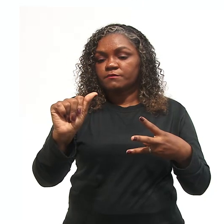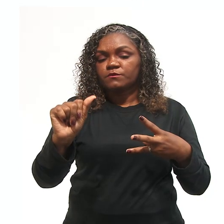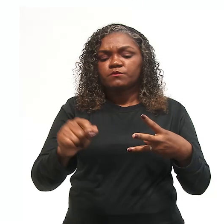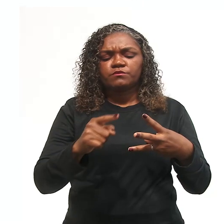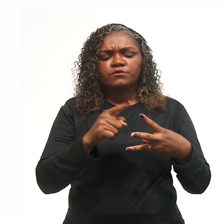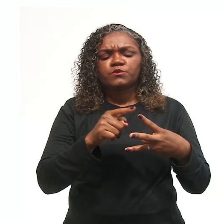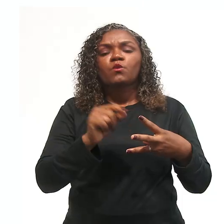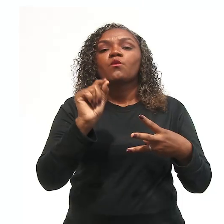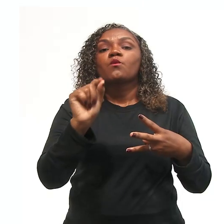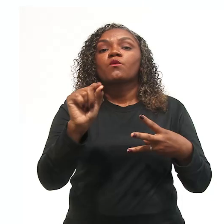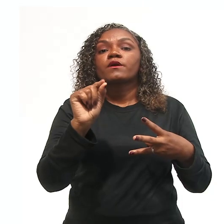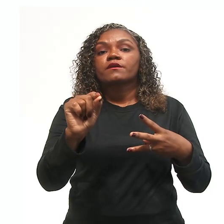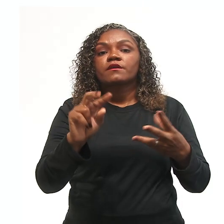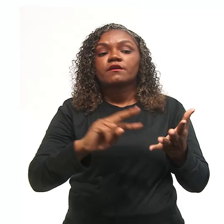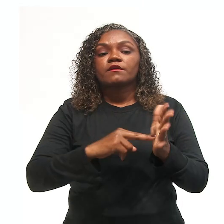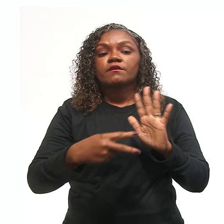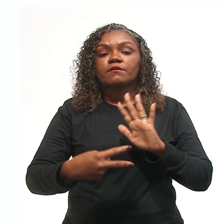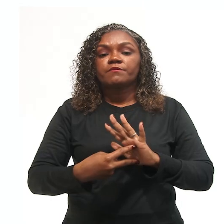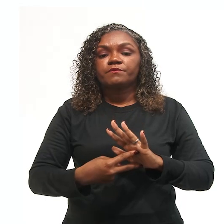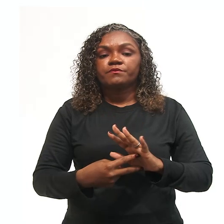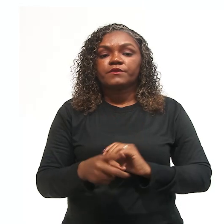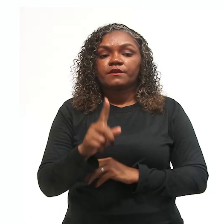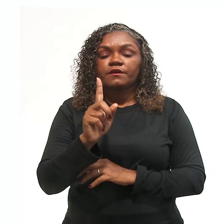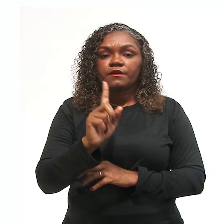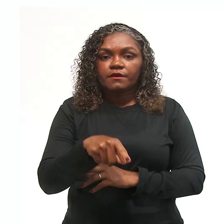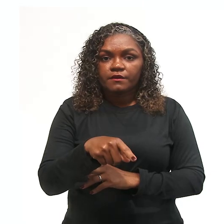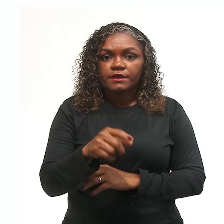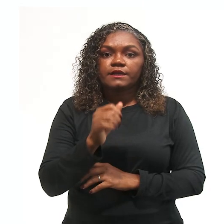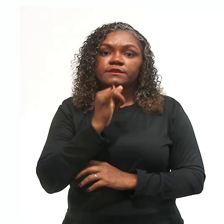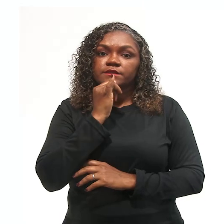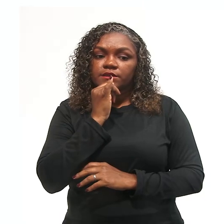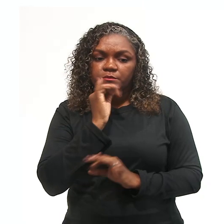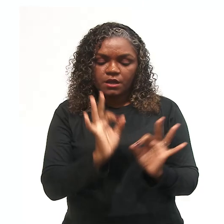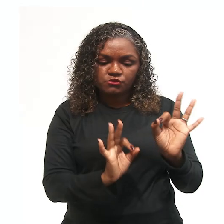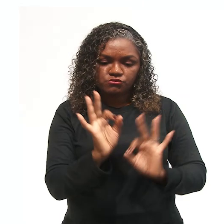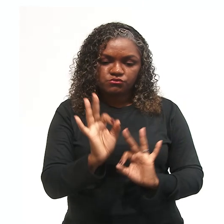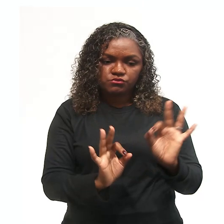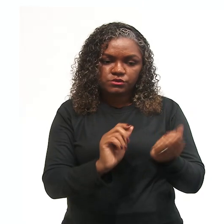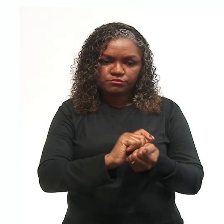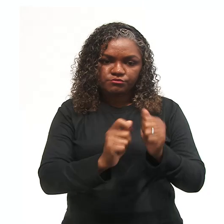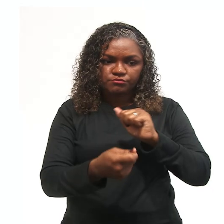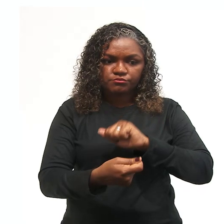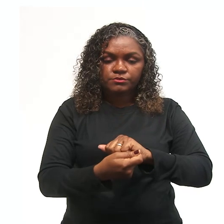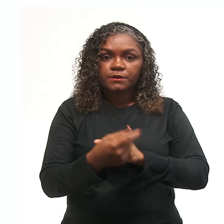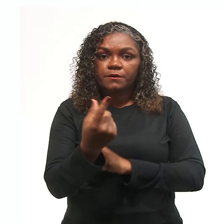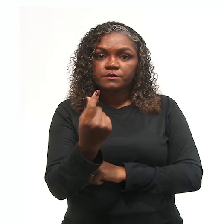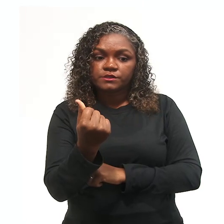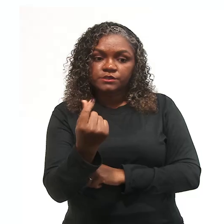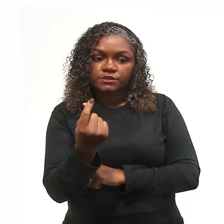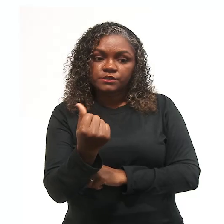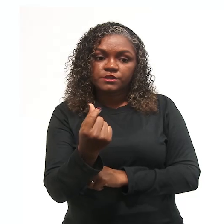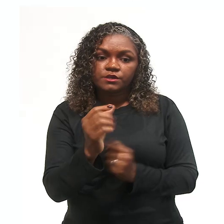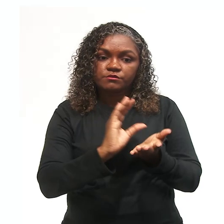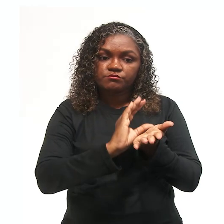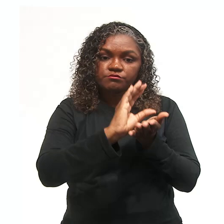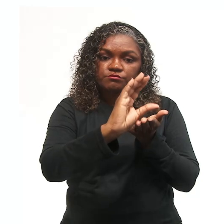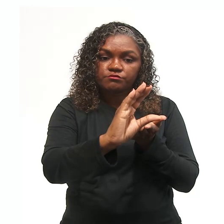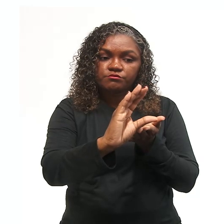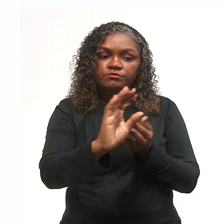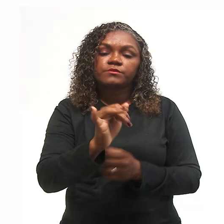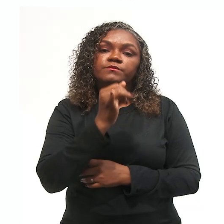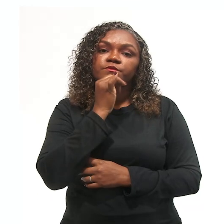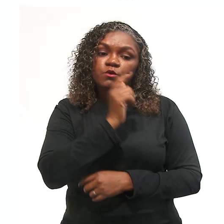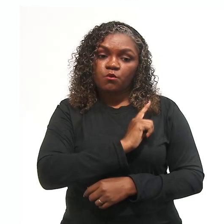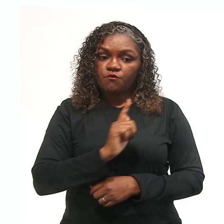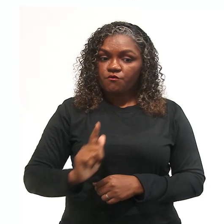que é essa função alocativa, né? Ela visa que a promoção de ajustes, né, na alocação, na colocação de recursos,